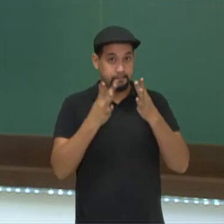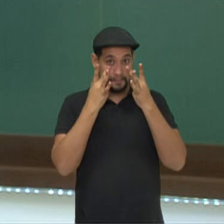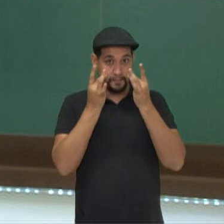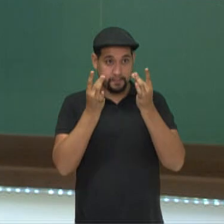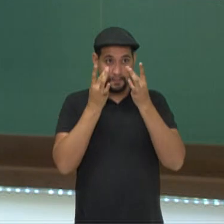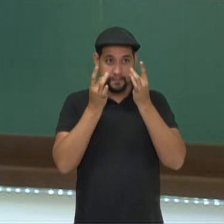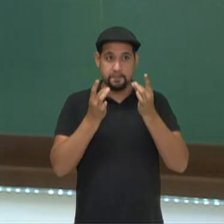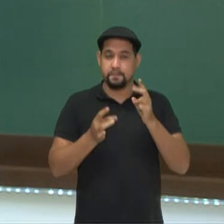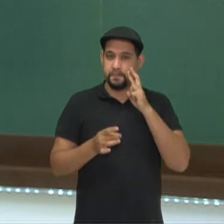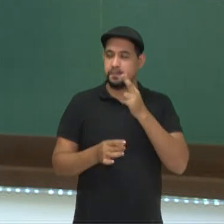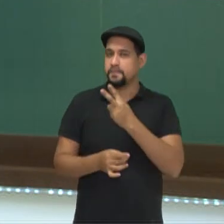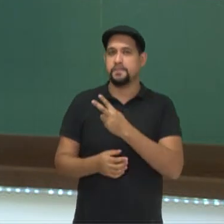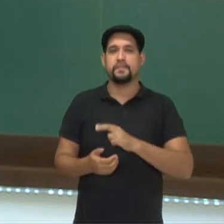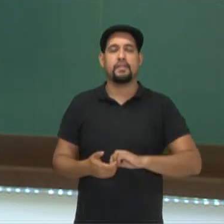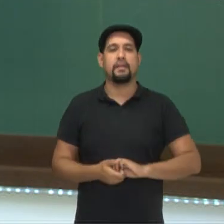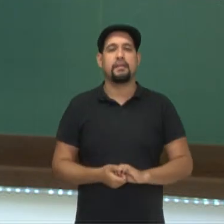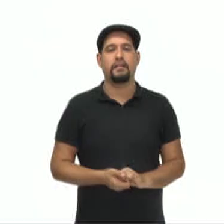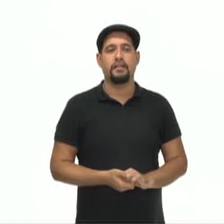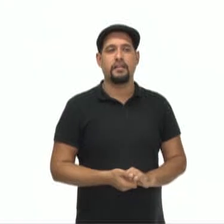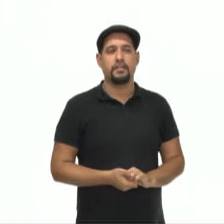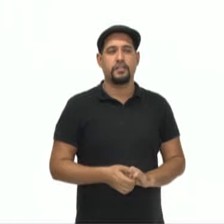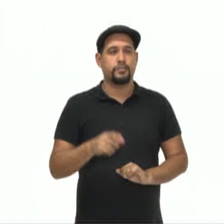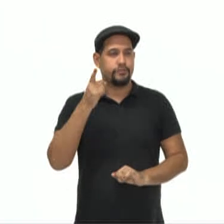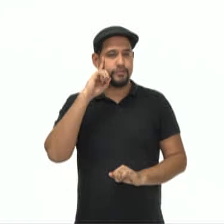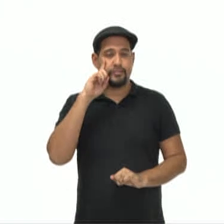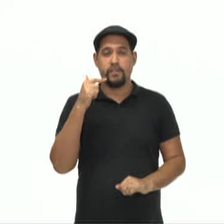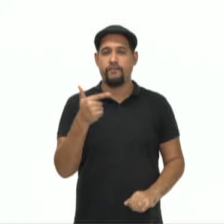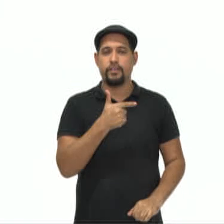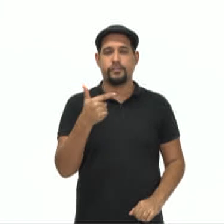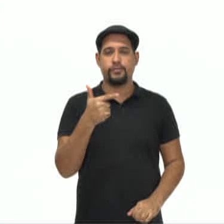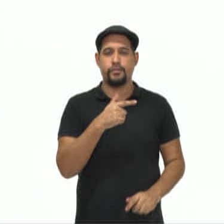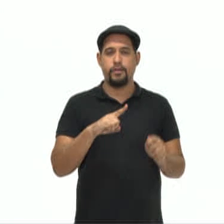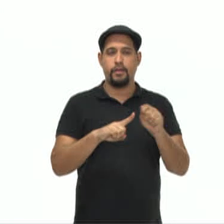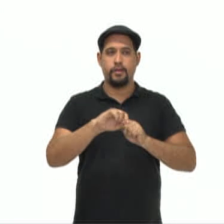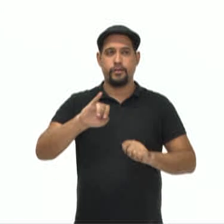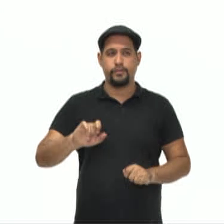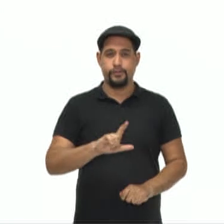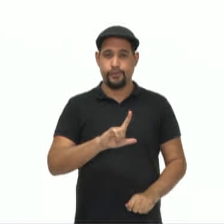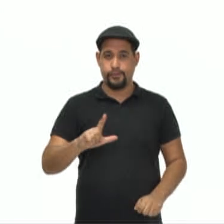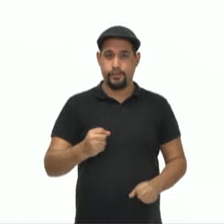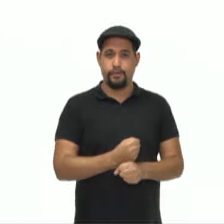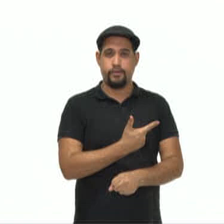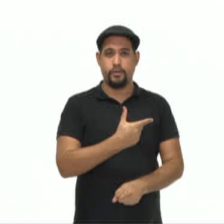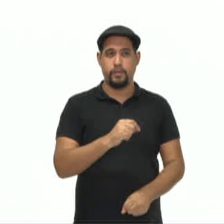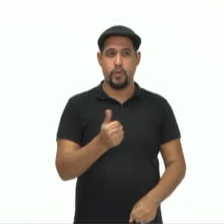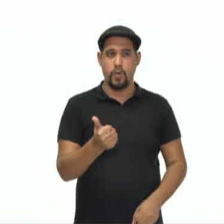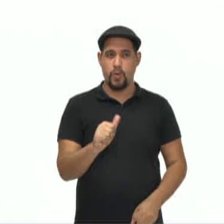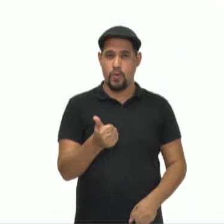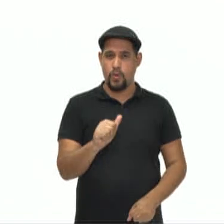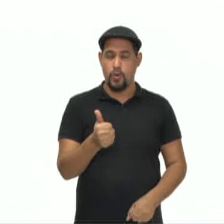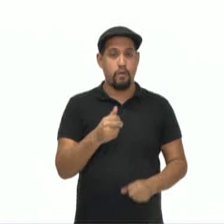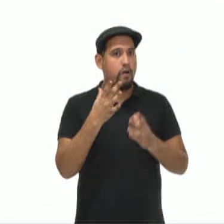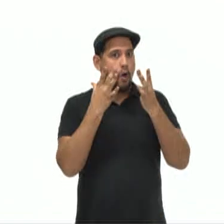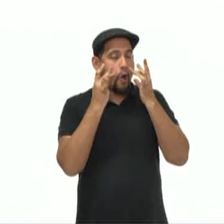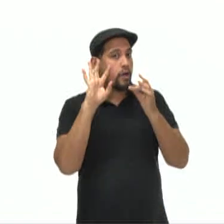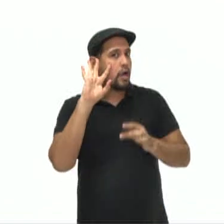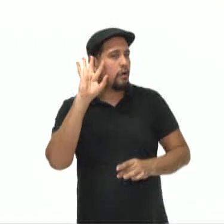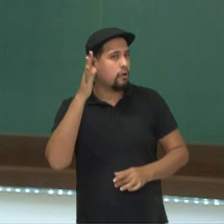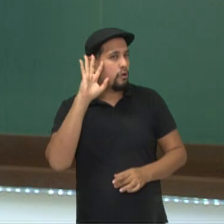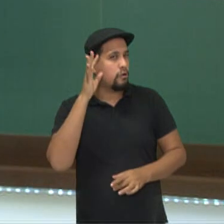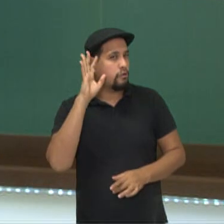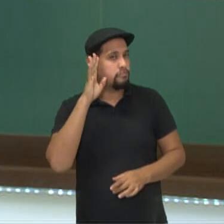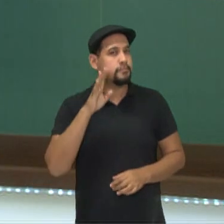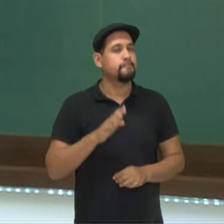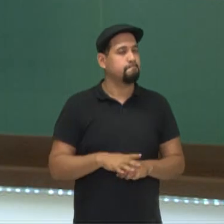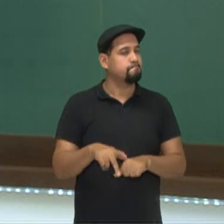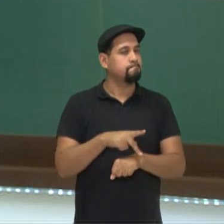atenção aqui. No dia 22 de julho de 2011, presta atenção no que aconteceu